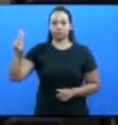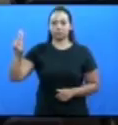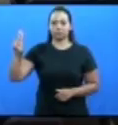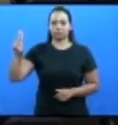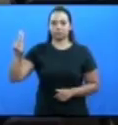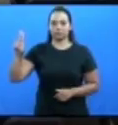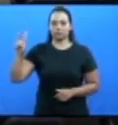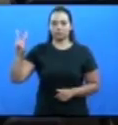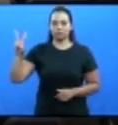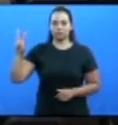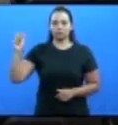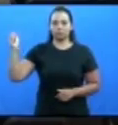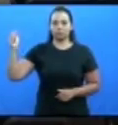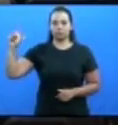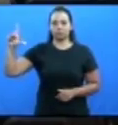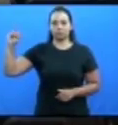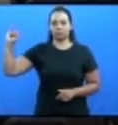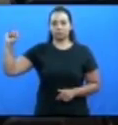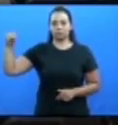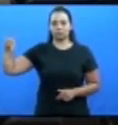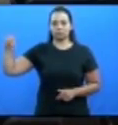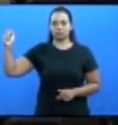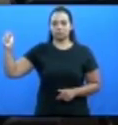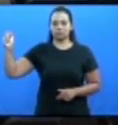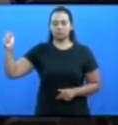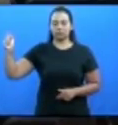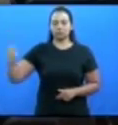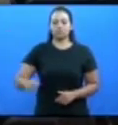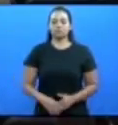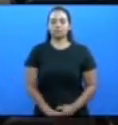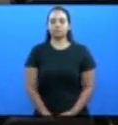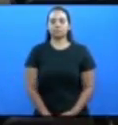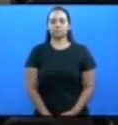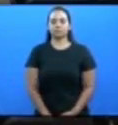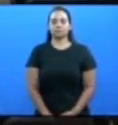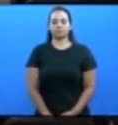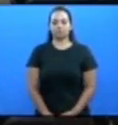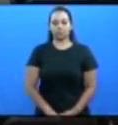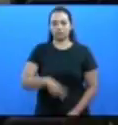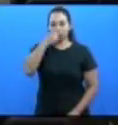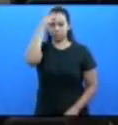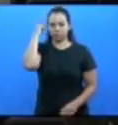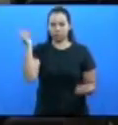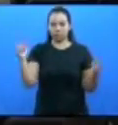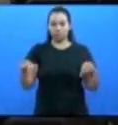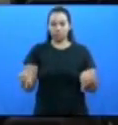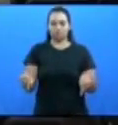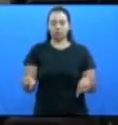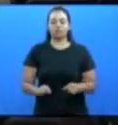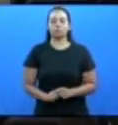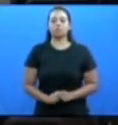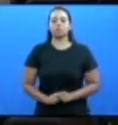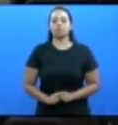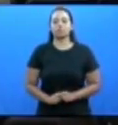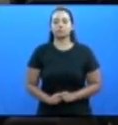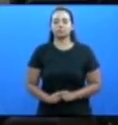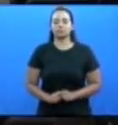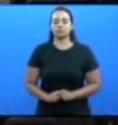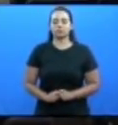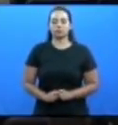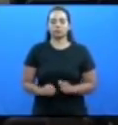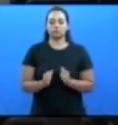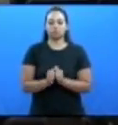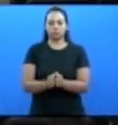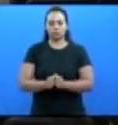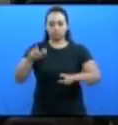Senhora Presidente, senhores vereadores, pessoas ainda presentes aqui na sessão e as pessoas que nos acompanham